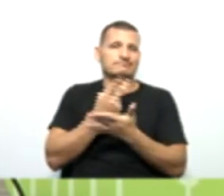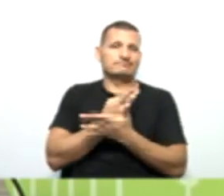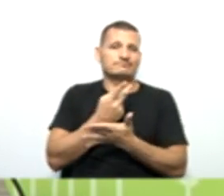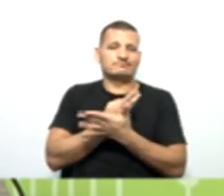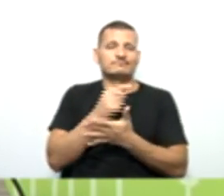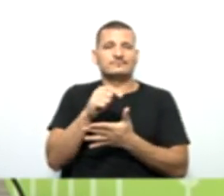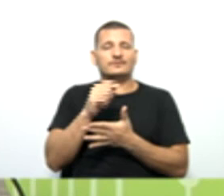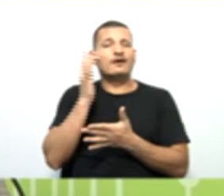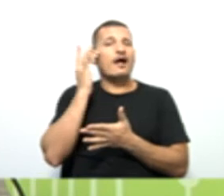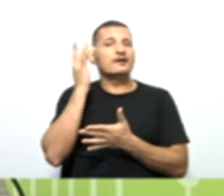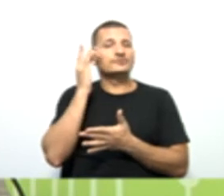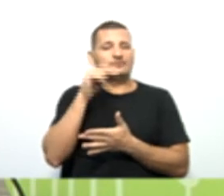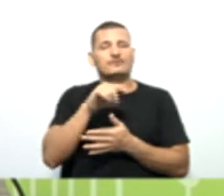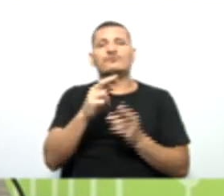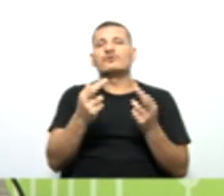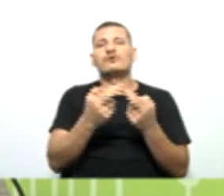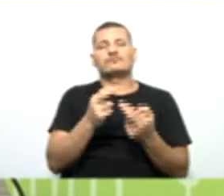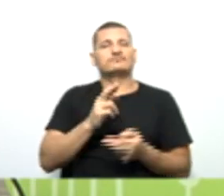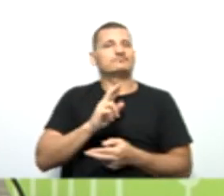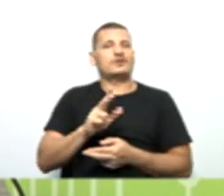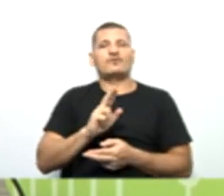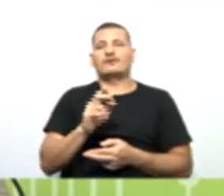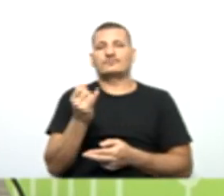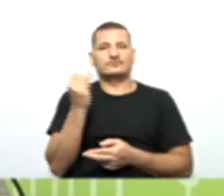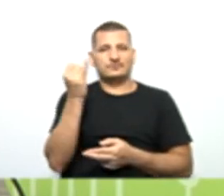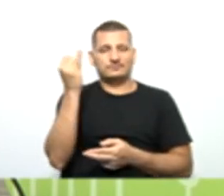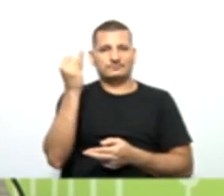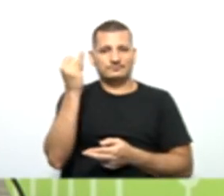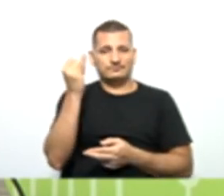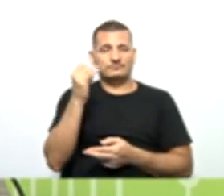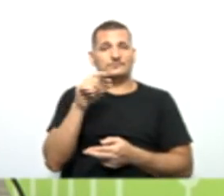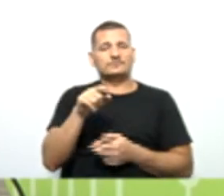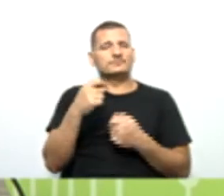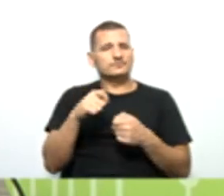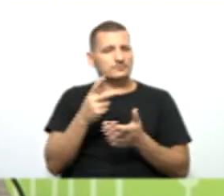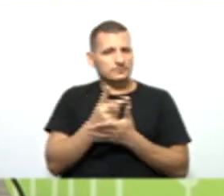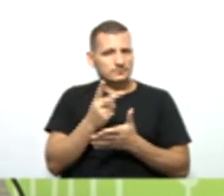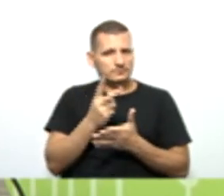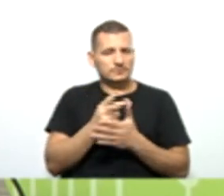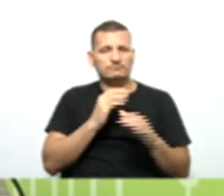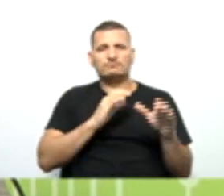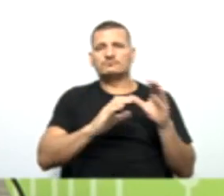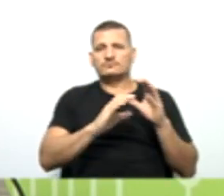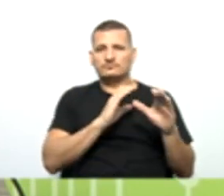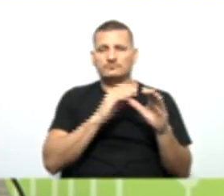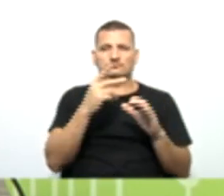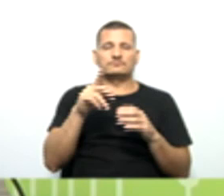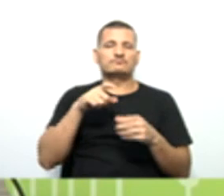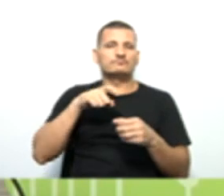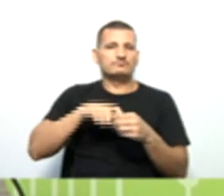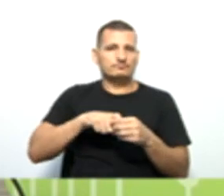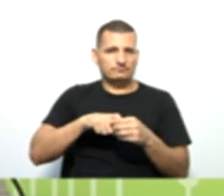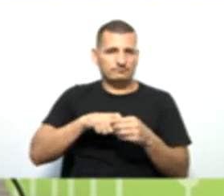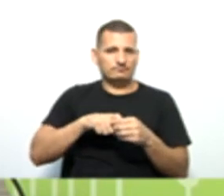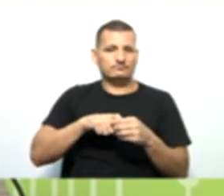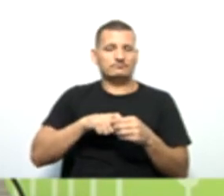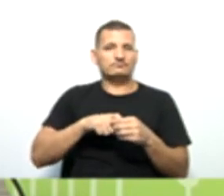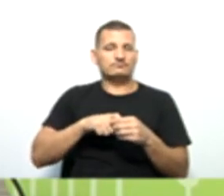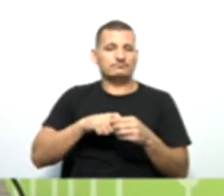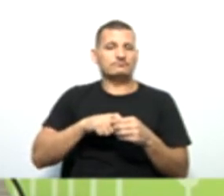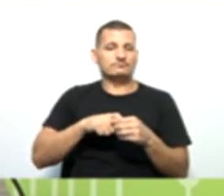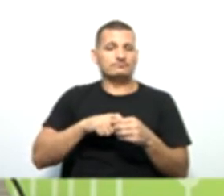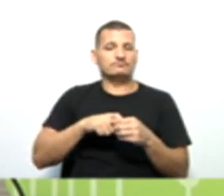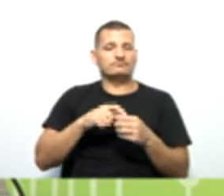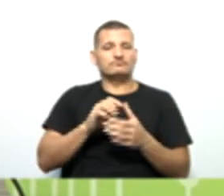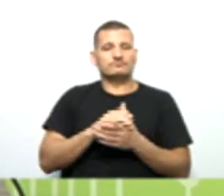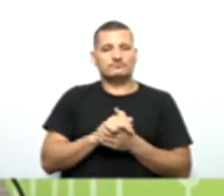que essa atividade não é importante. Você tem que estar sempre em comunicação com os seus patrocinadores, para que isso possa acontecer da